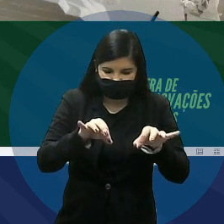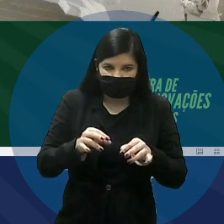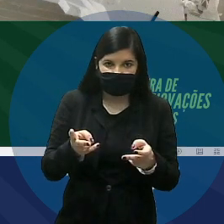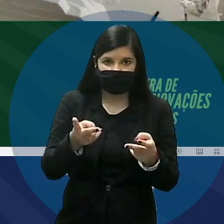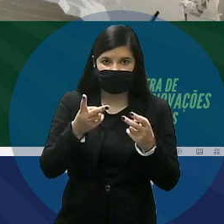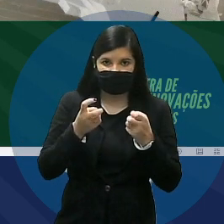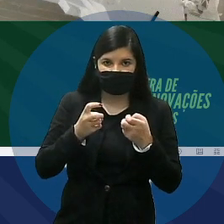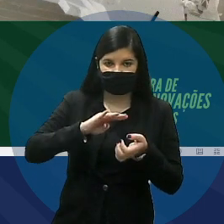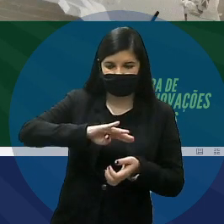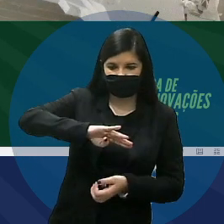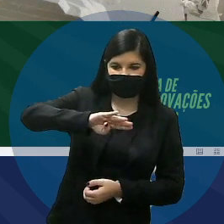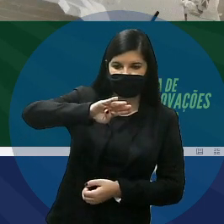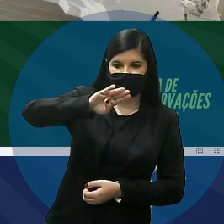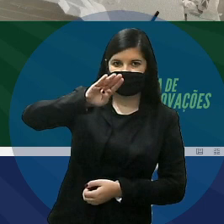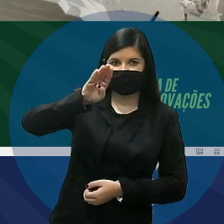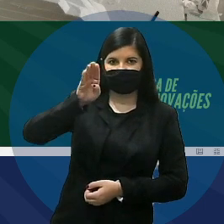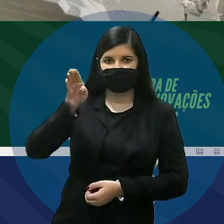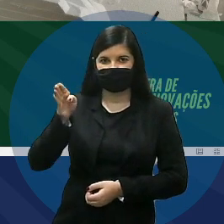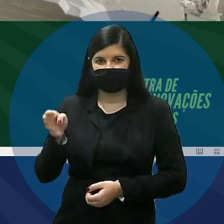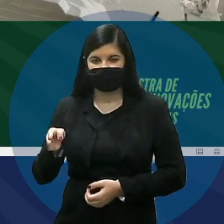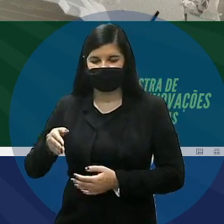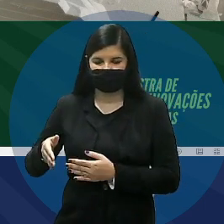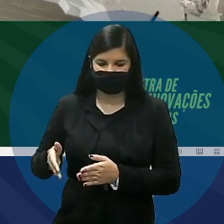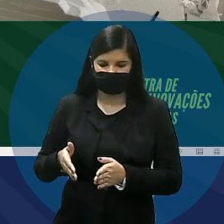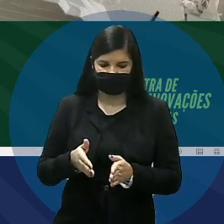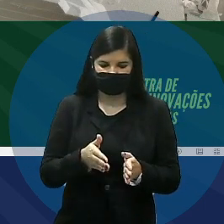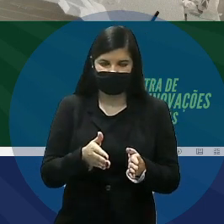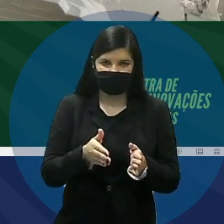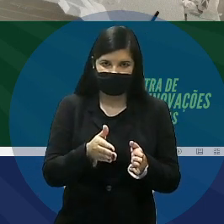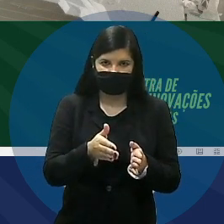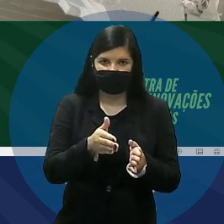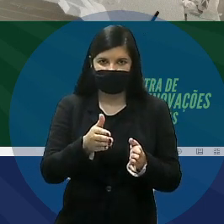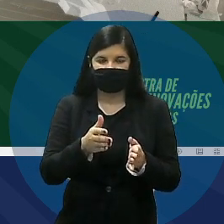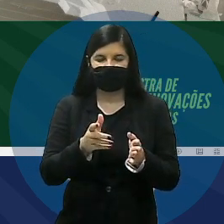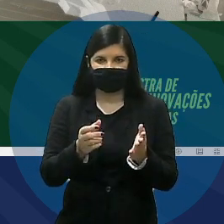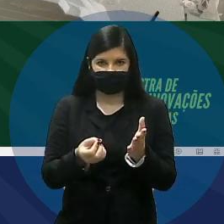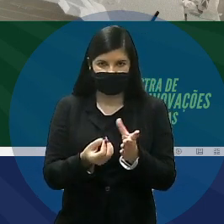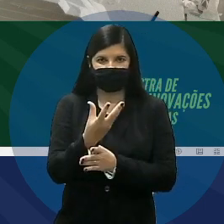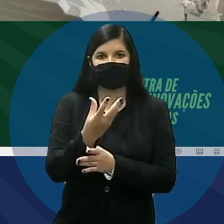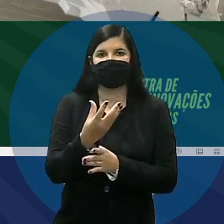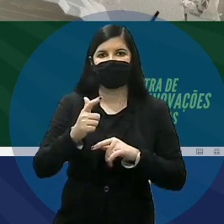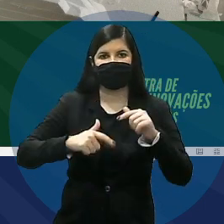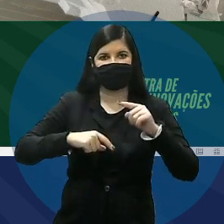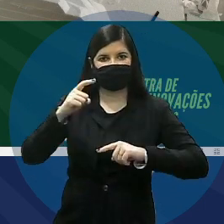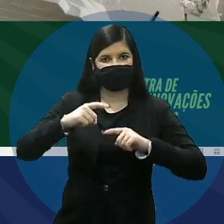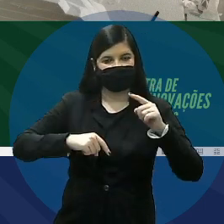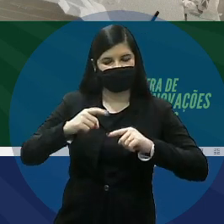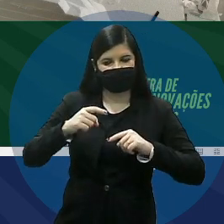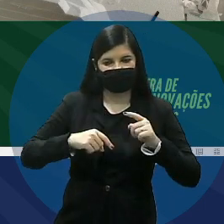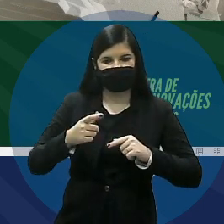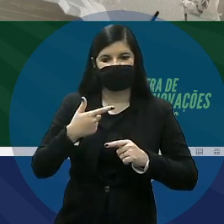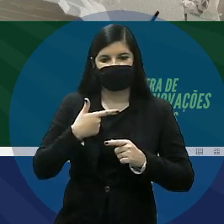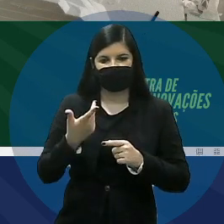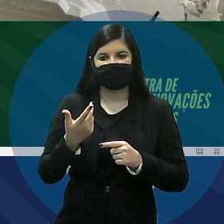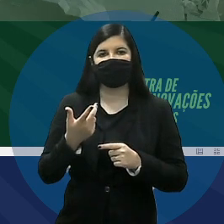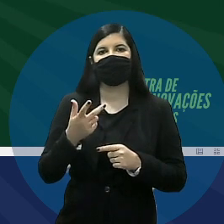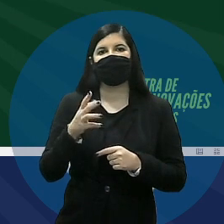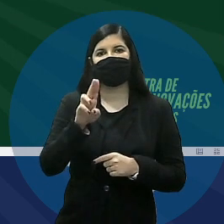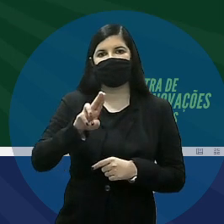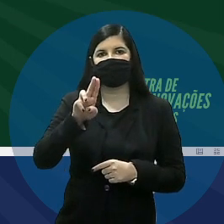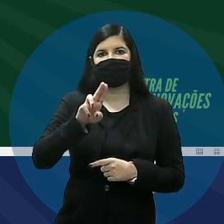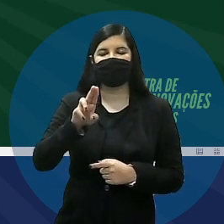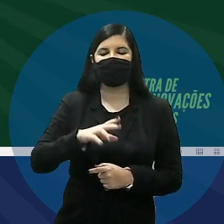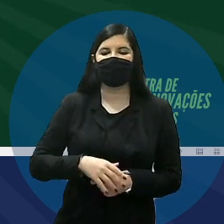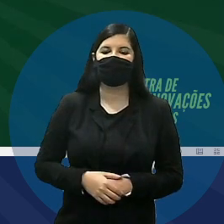das curvas de níveis, enquanto essa maquete está sendo produzida. Próximo slide.